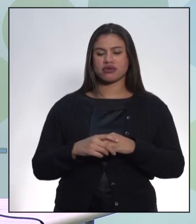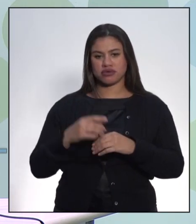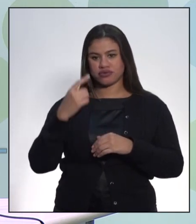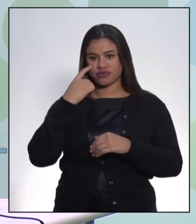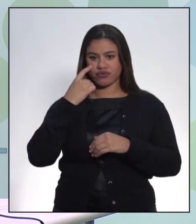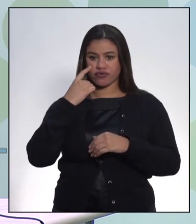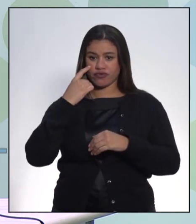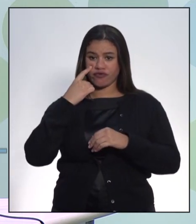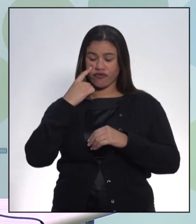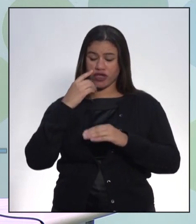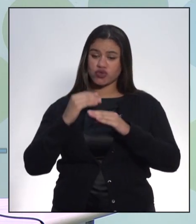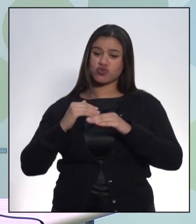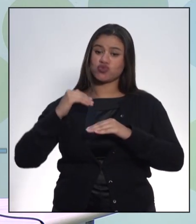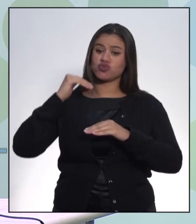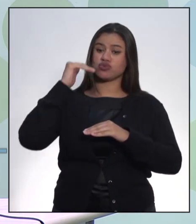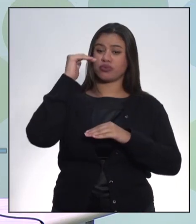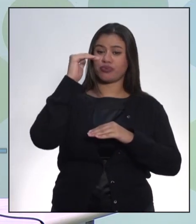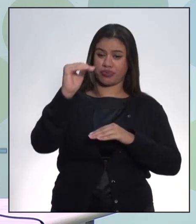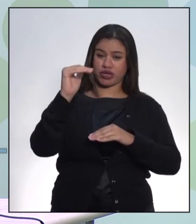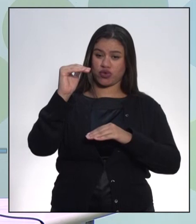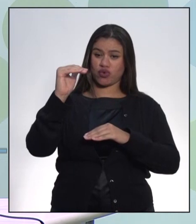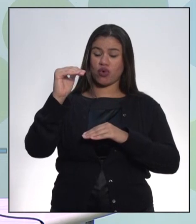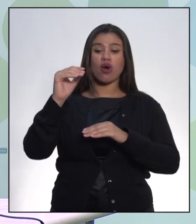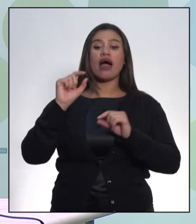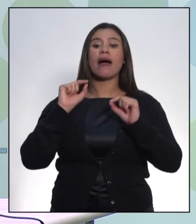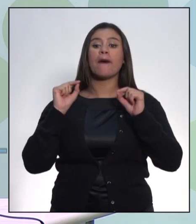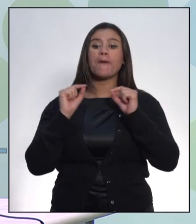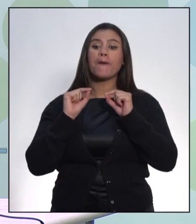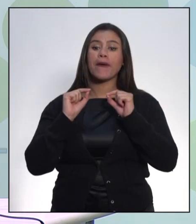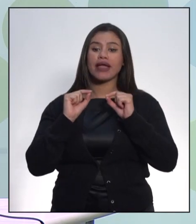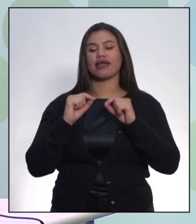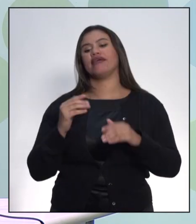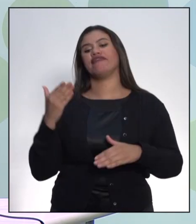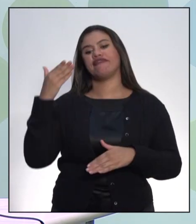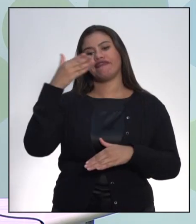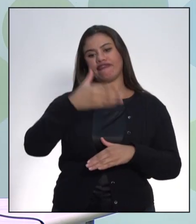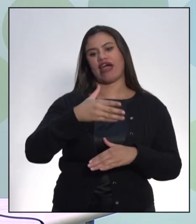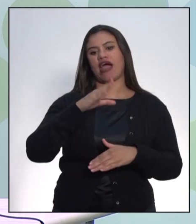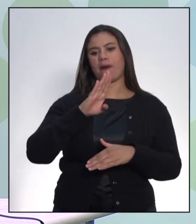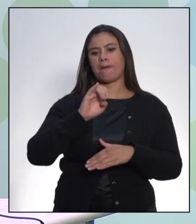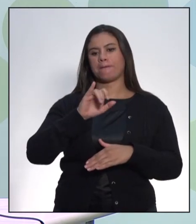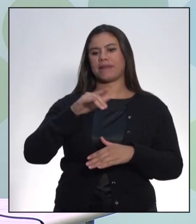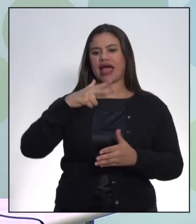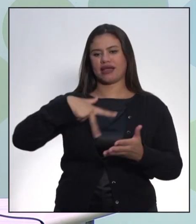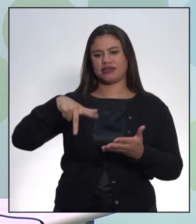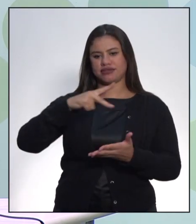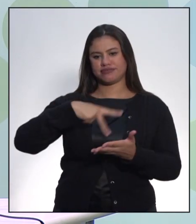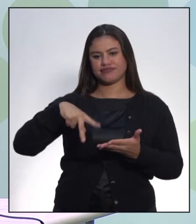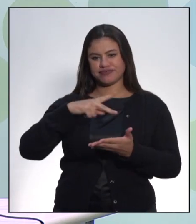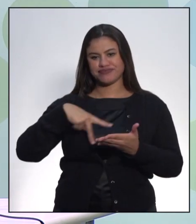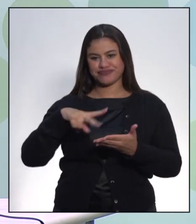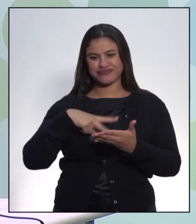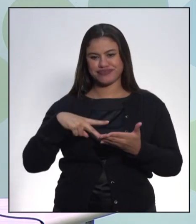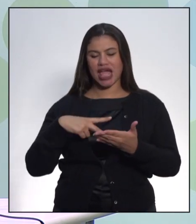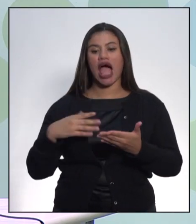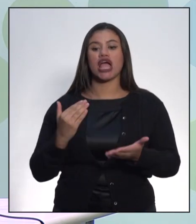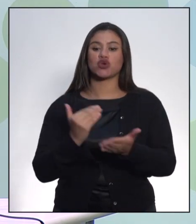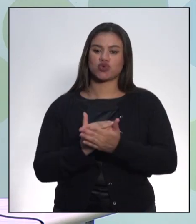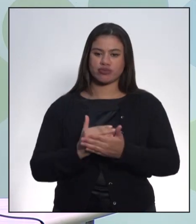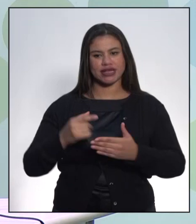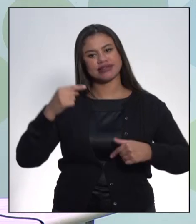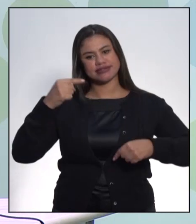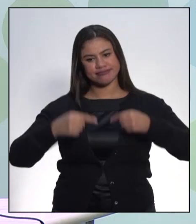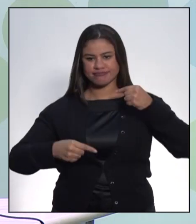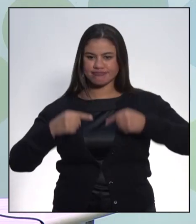superior, temos que saber quem é que irá ao baile. A partir disso, nós geramos a discussão, né? Será